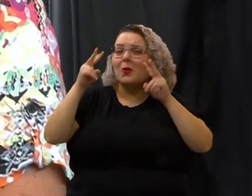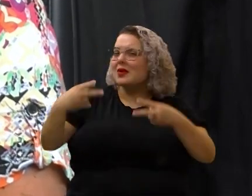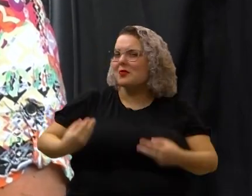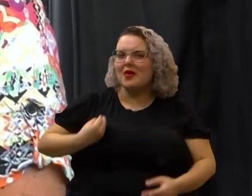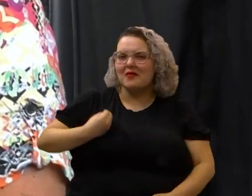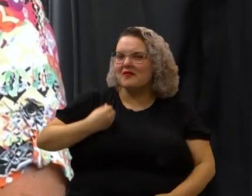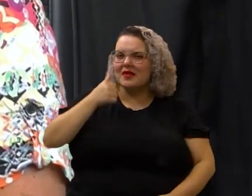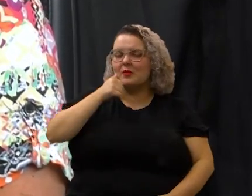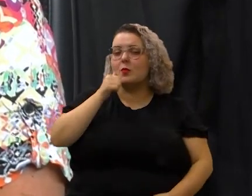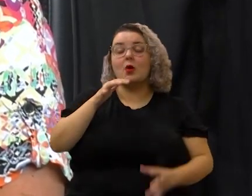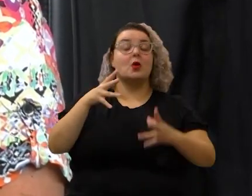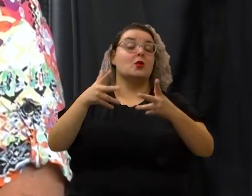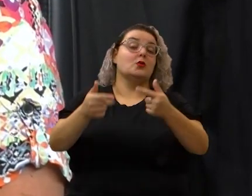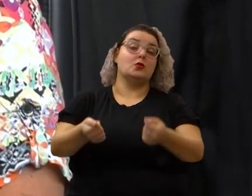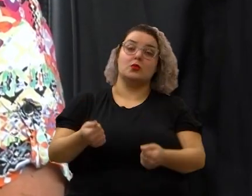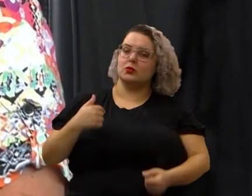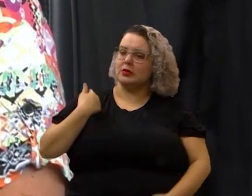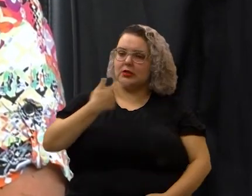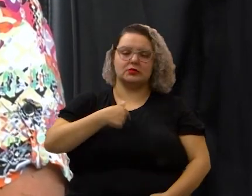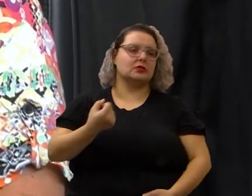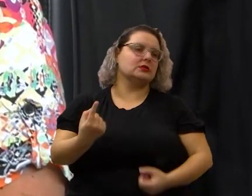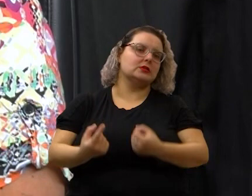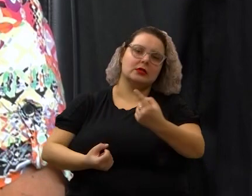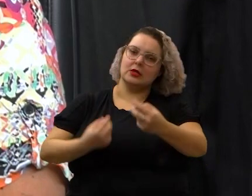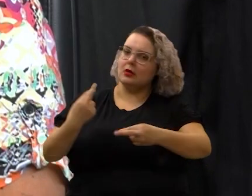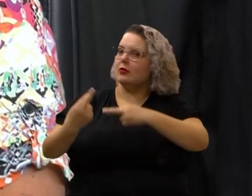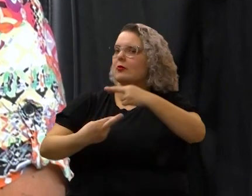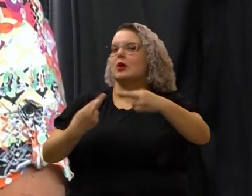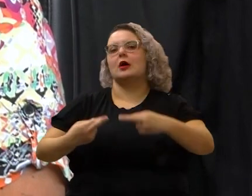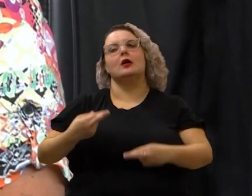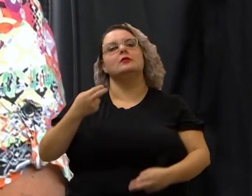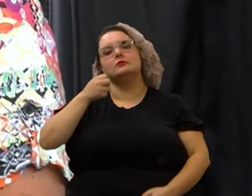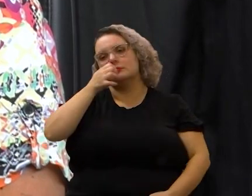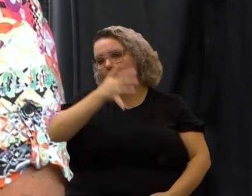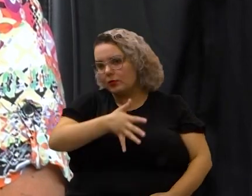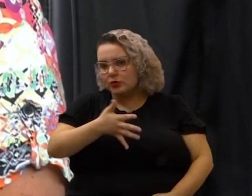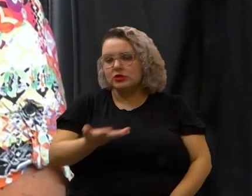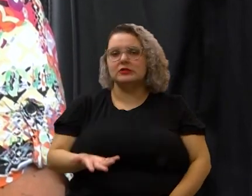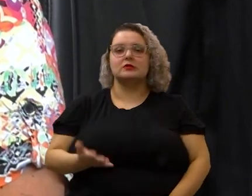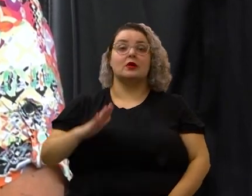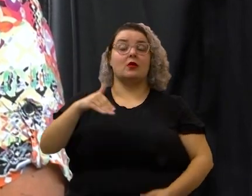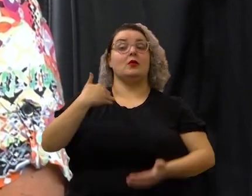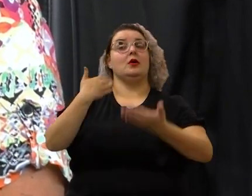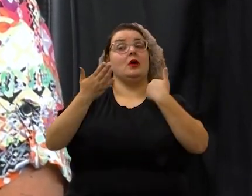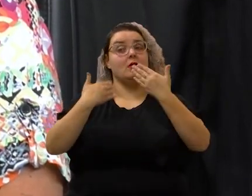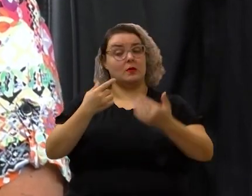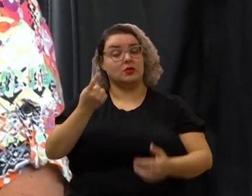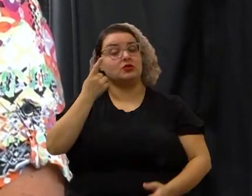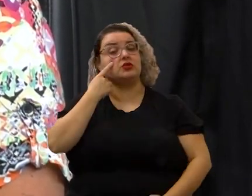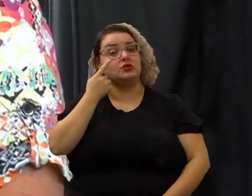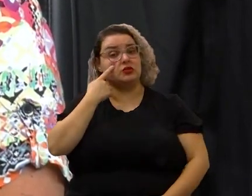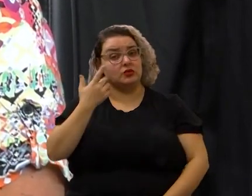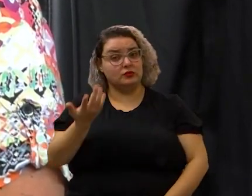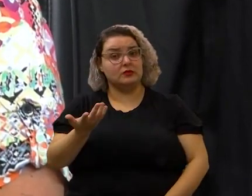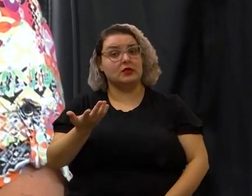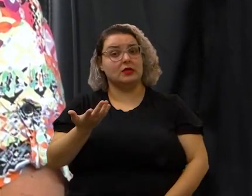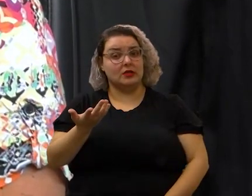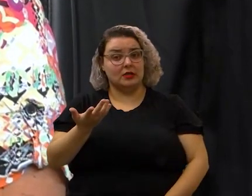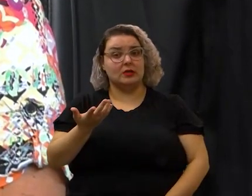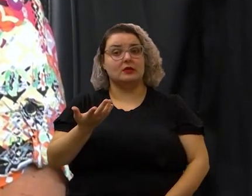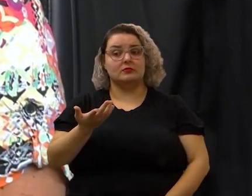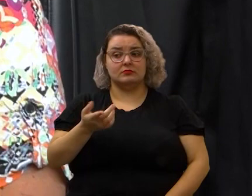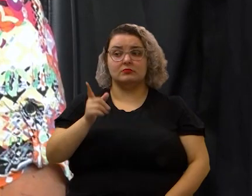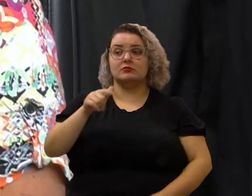gente olha para a vida das mulheres, todas nós passamos em algum momento alguma relação abusiva, e quando a gente conversa, a gente vê